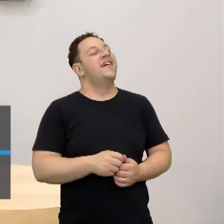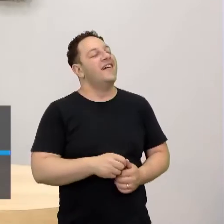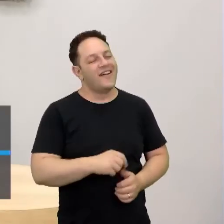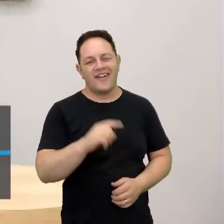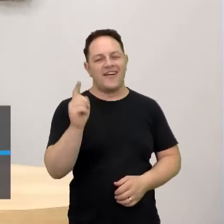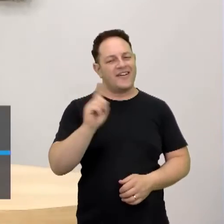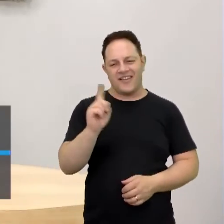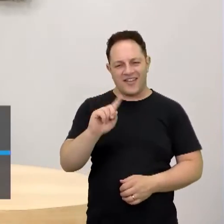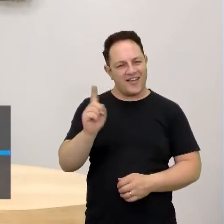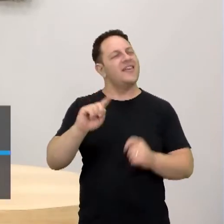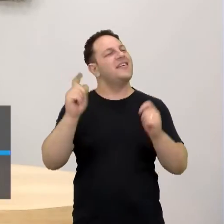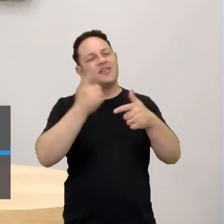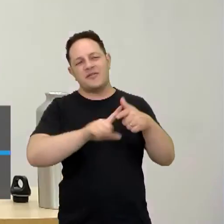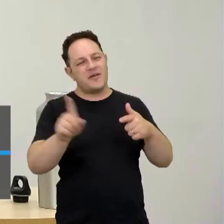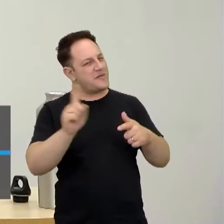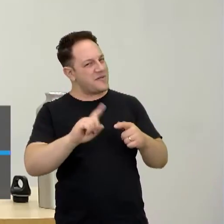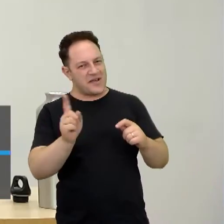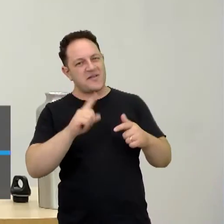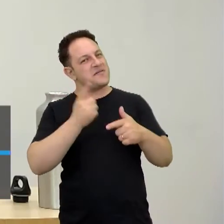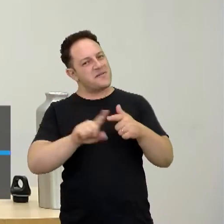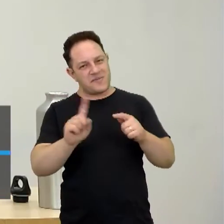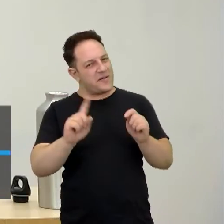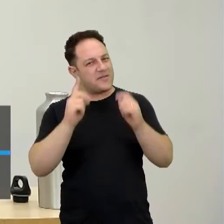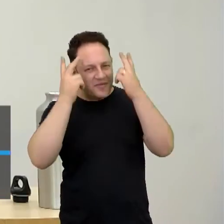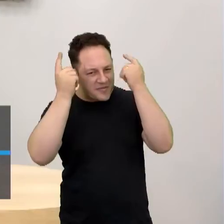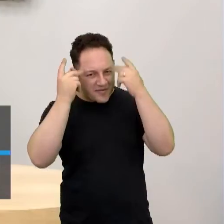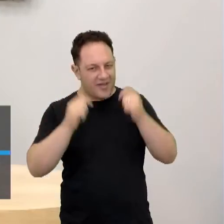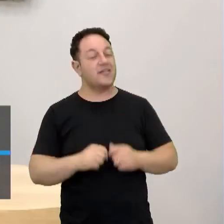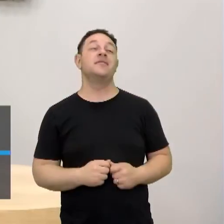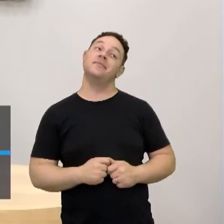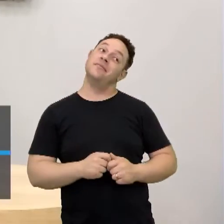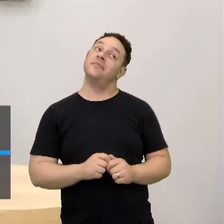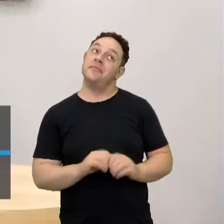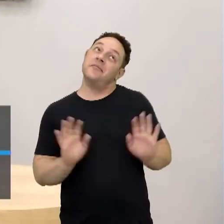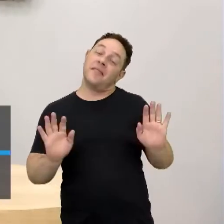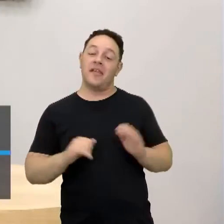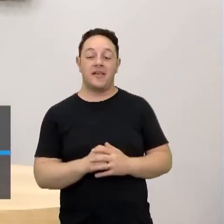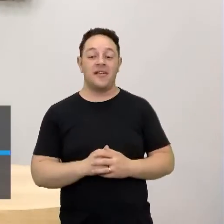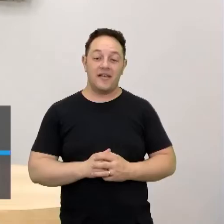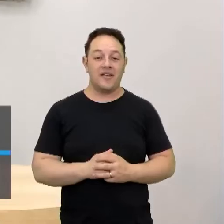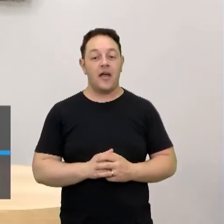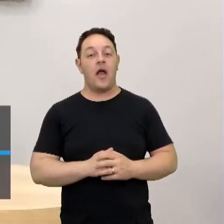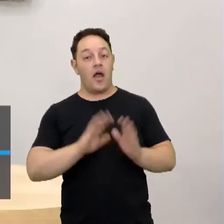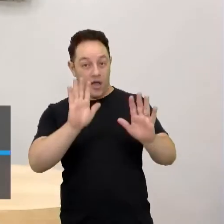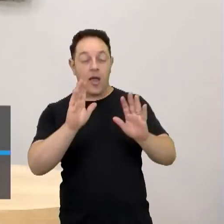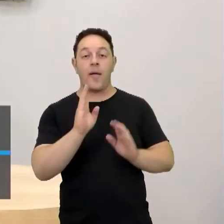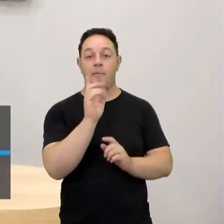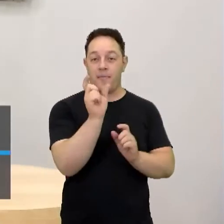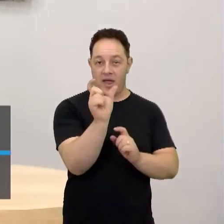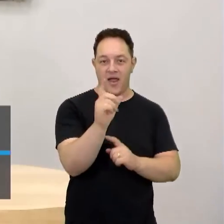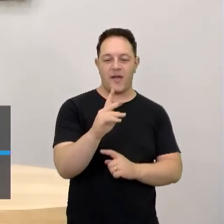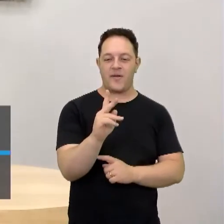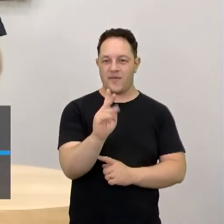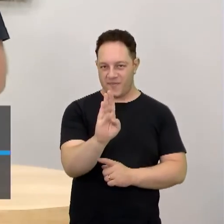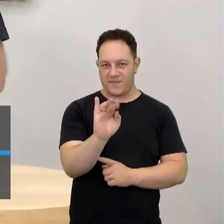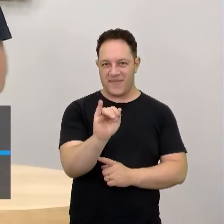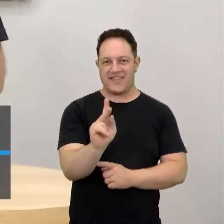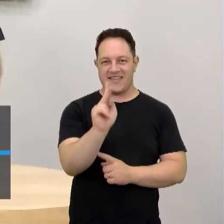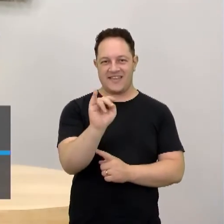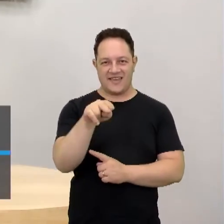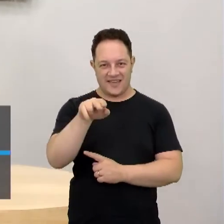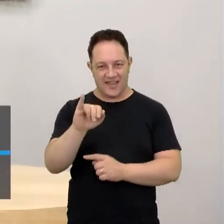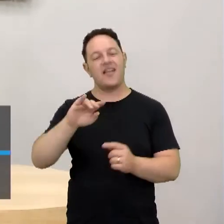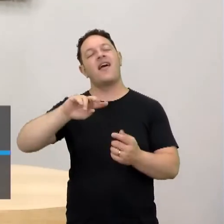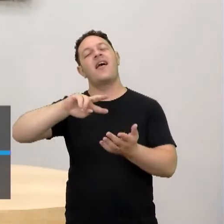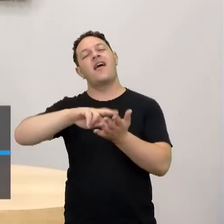não tem problema. Tá bom. Esse problema não tem. Então tem lá, dizem que a palavra biquíni vem, né,